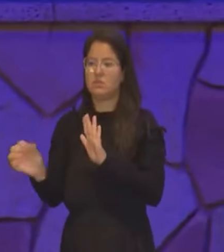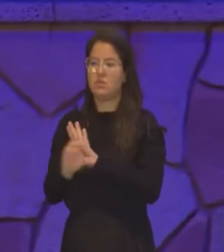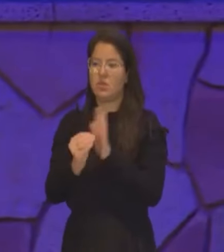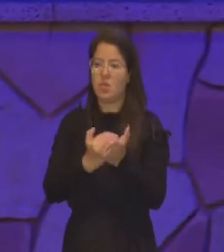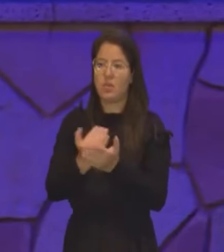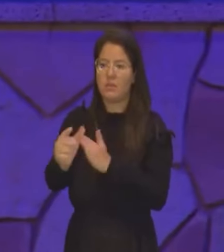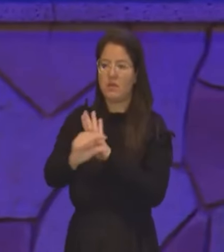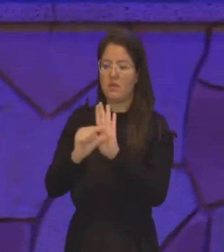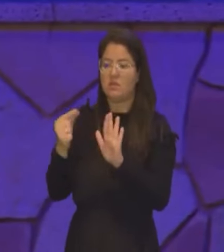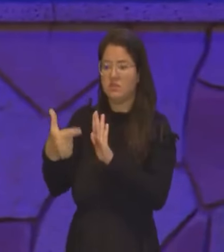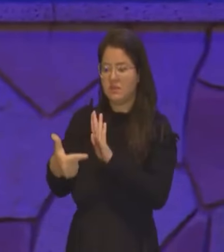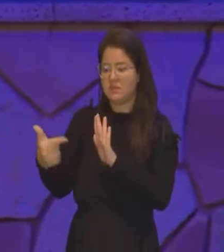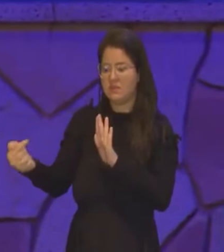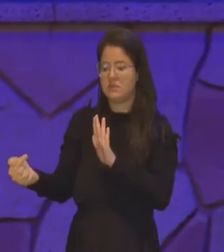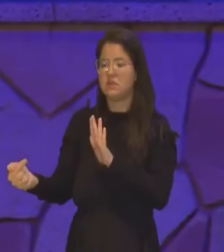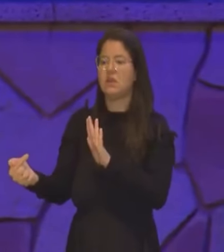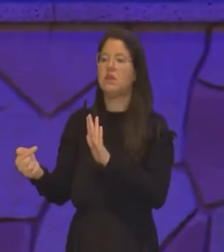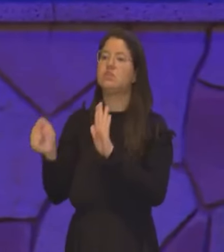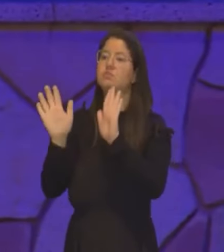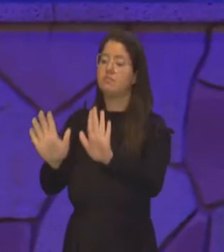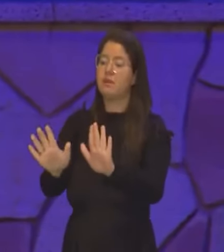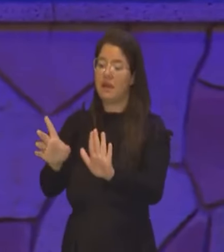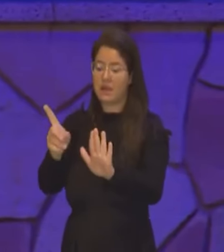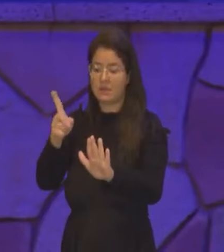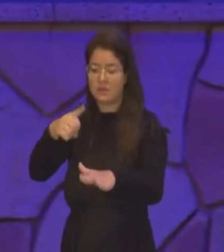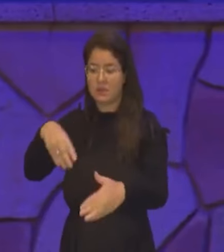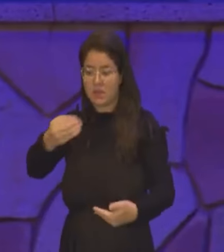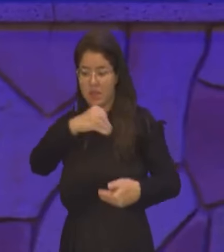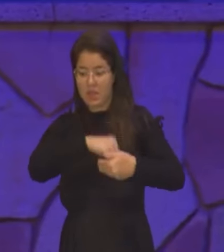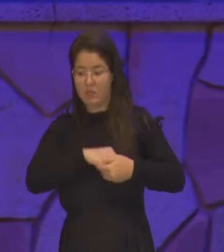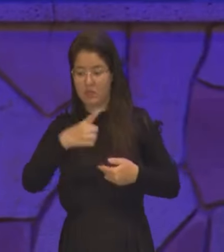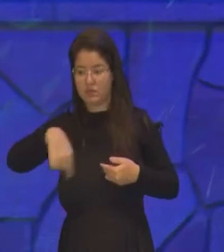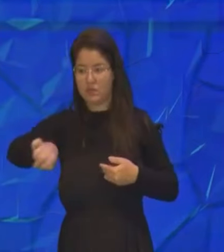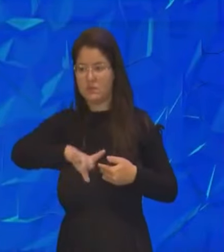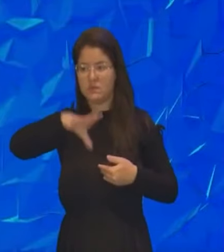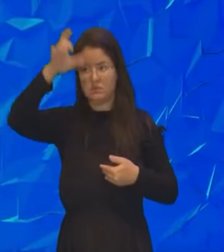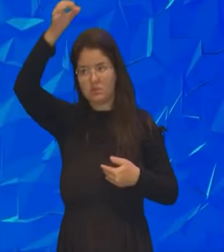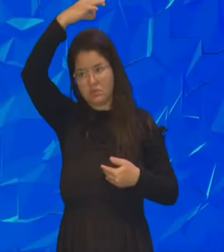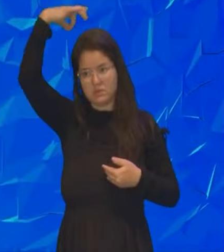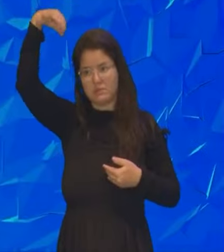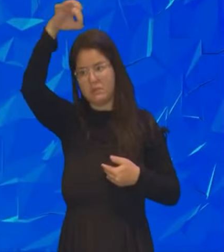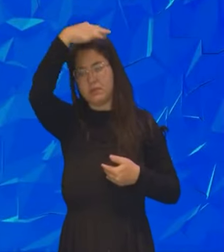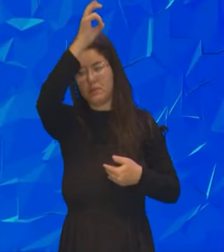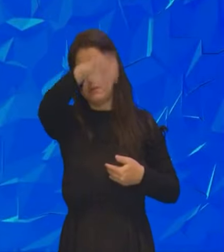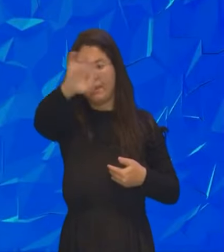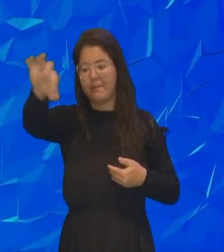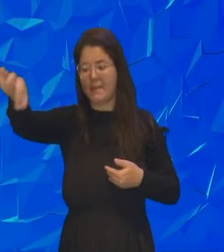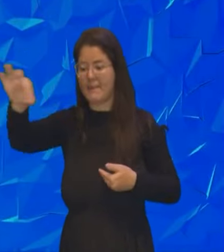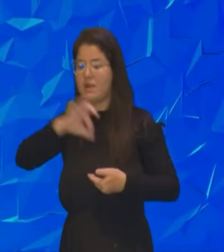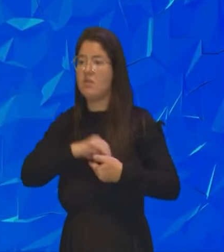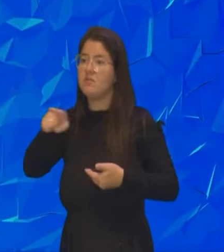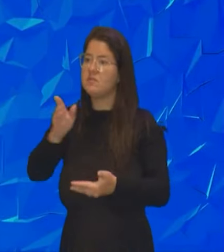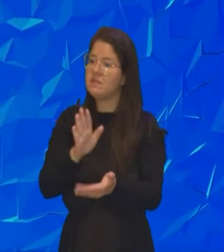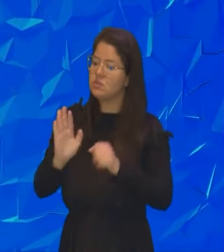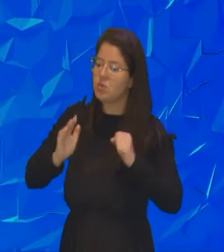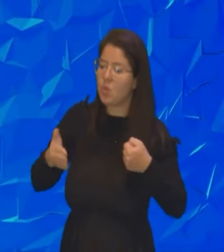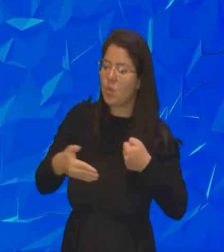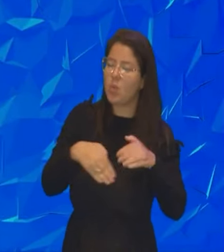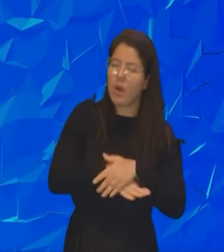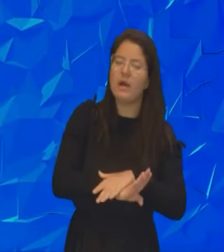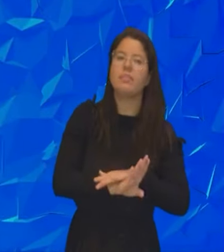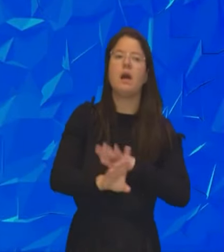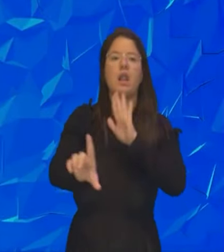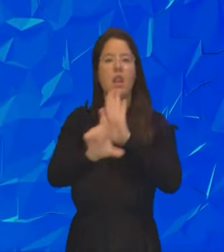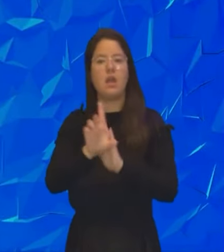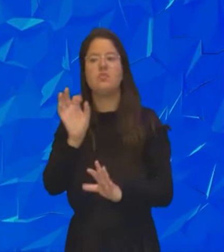verso 27. Porei dentro de vocês o meu espírito e farei com que andem nos meus estatutos, guardem e observem os